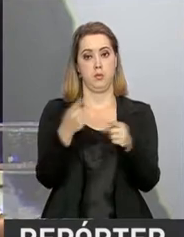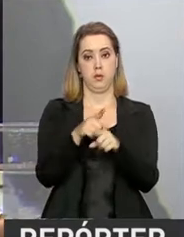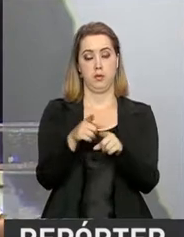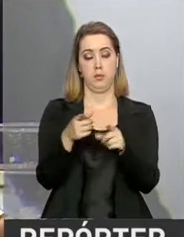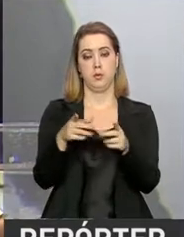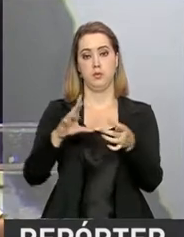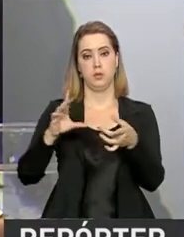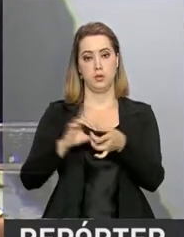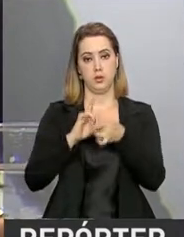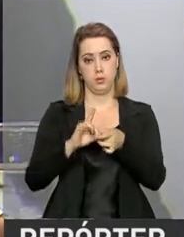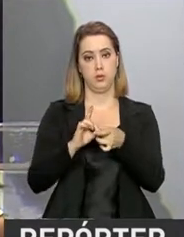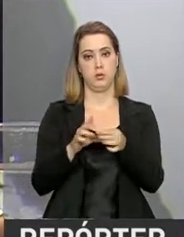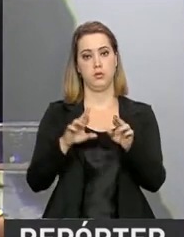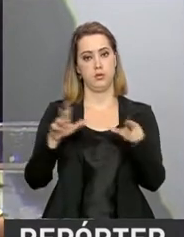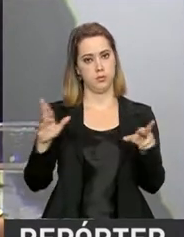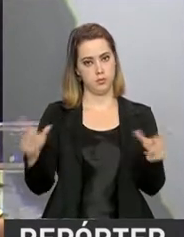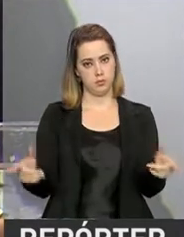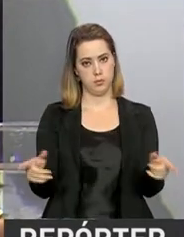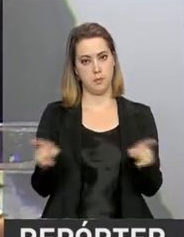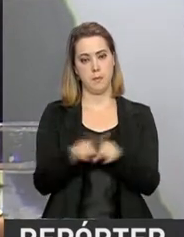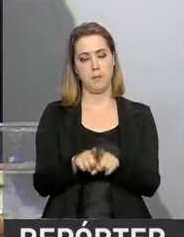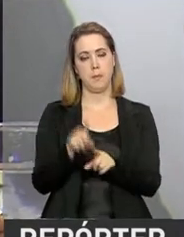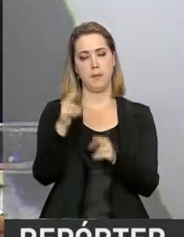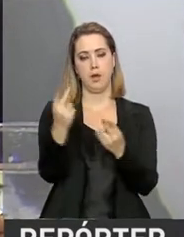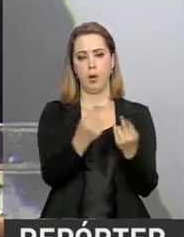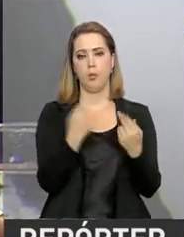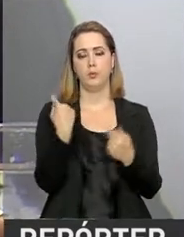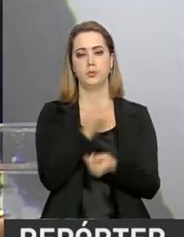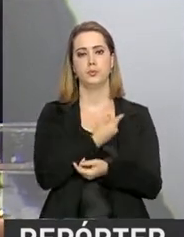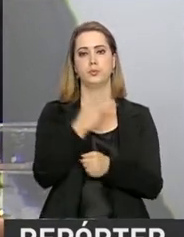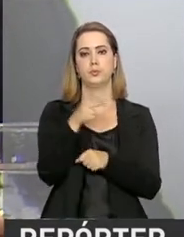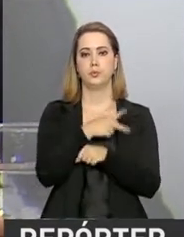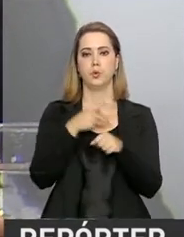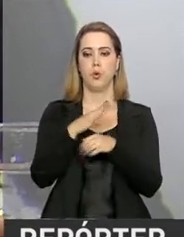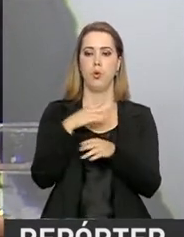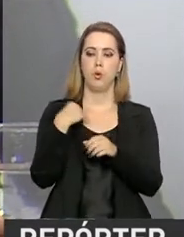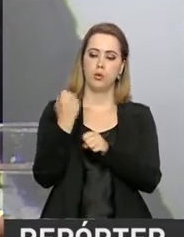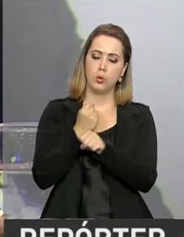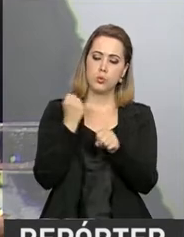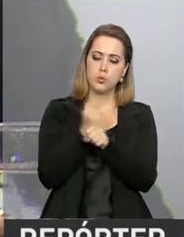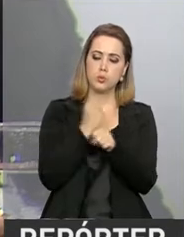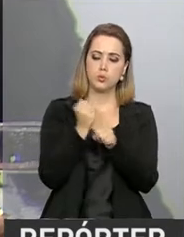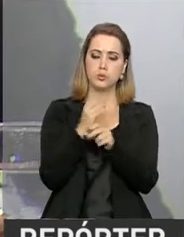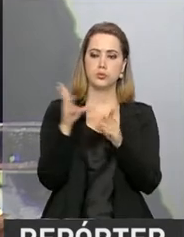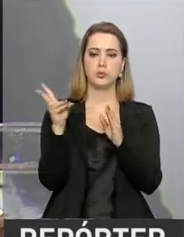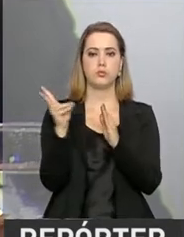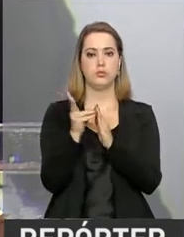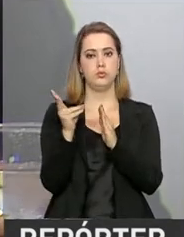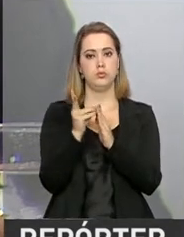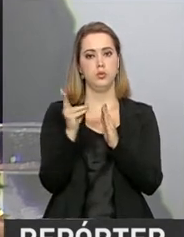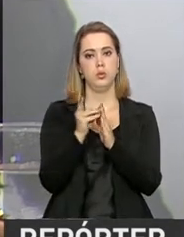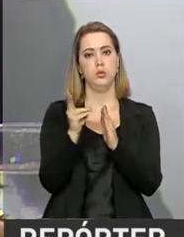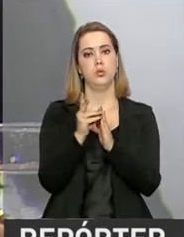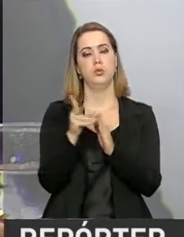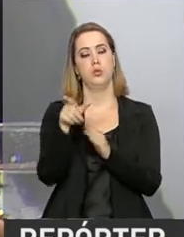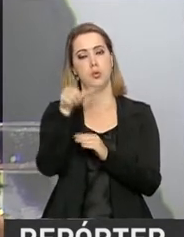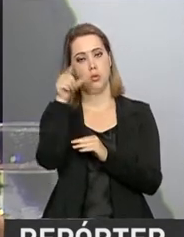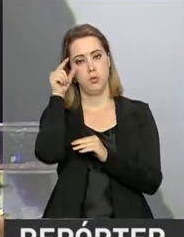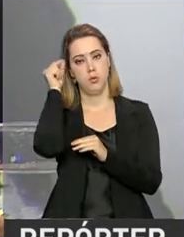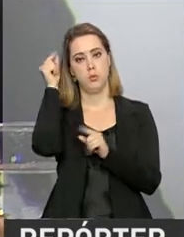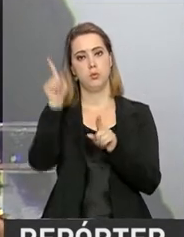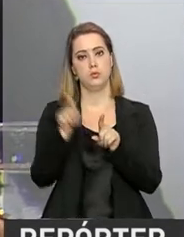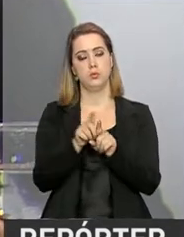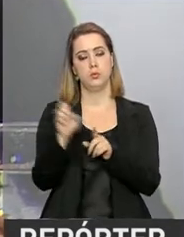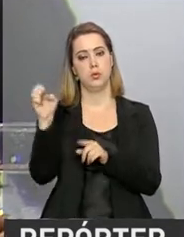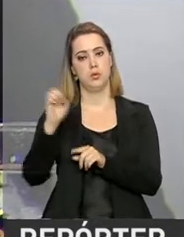assim aliás é o nosso país construído por indígenas africanos europeus asiáticos ao longo dos